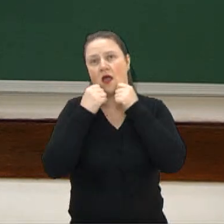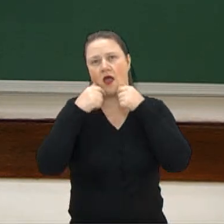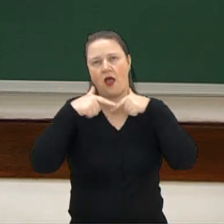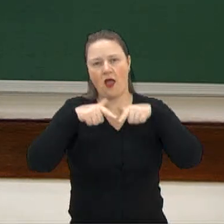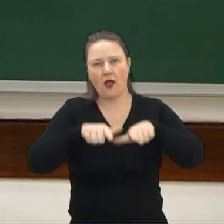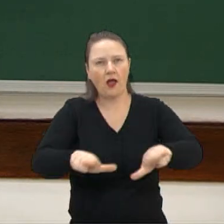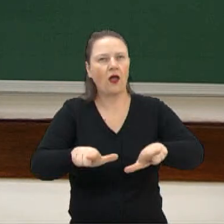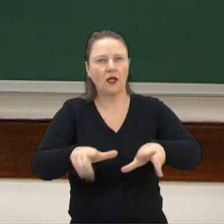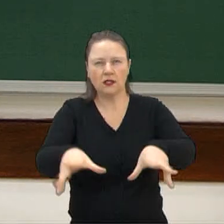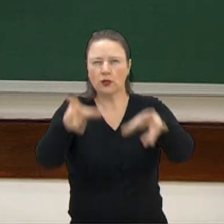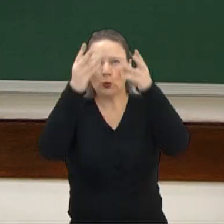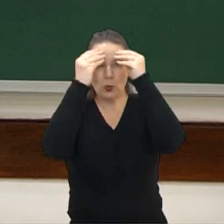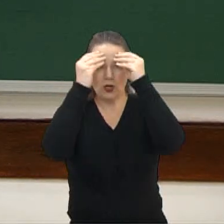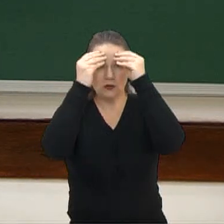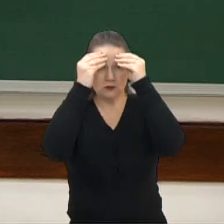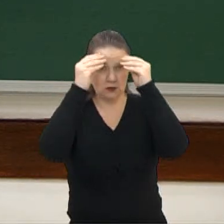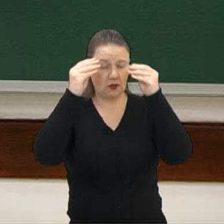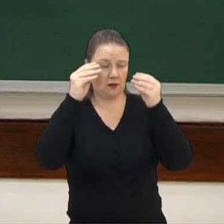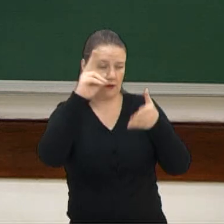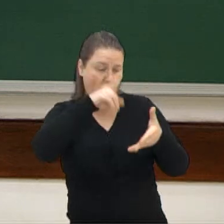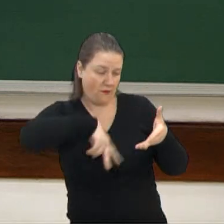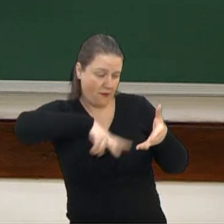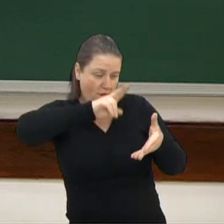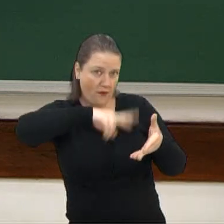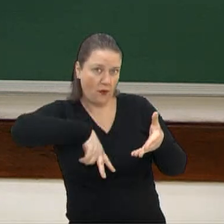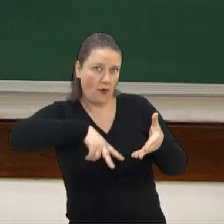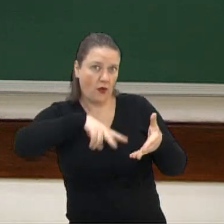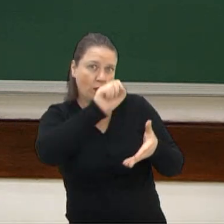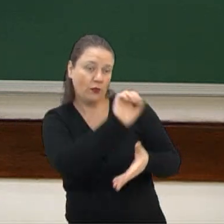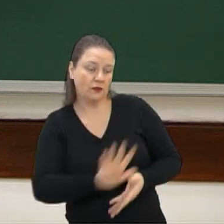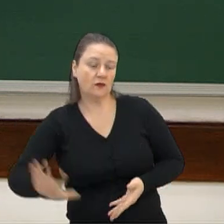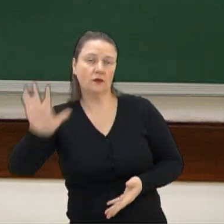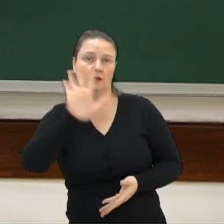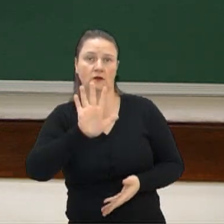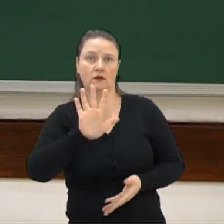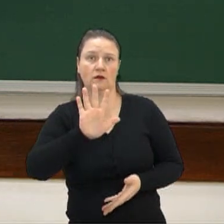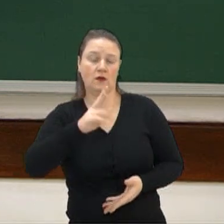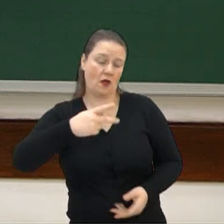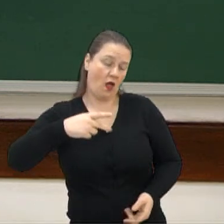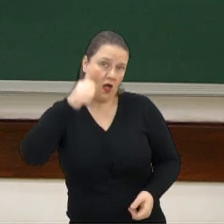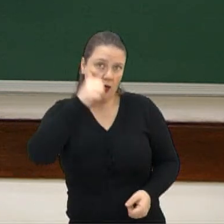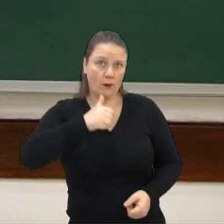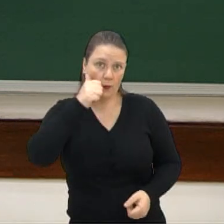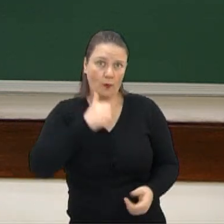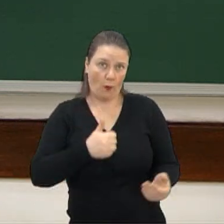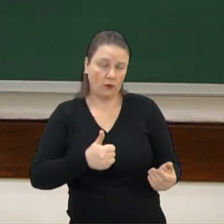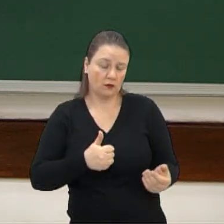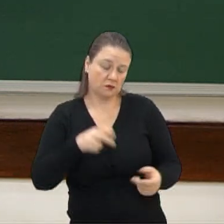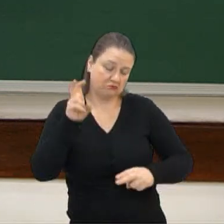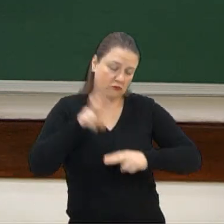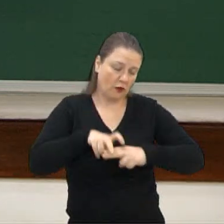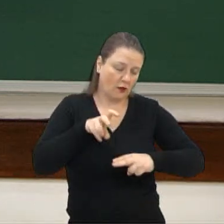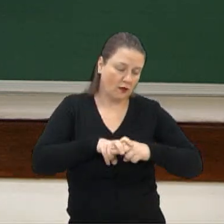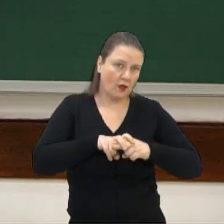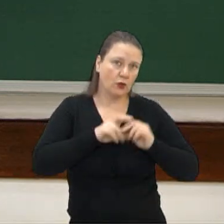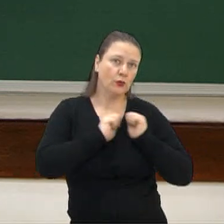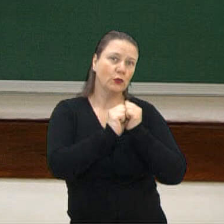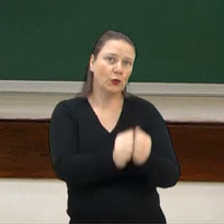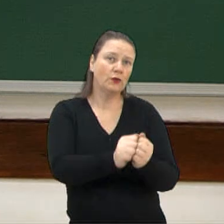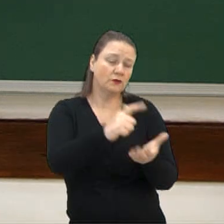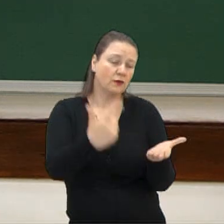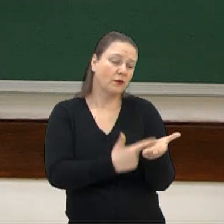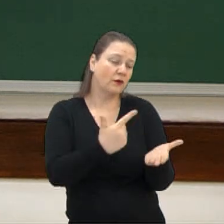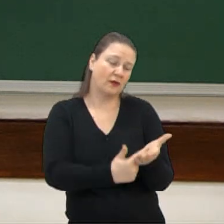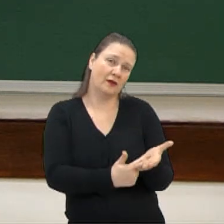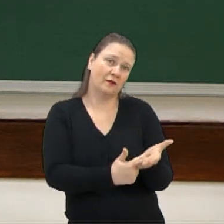não verbal? Ao que tudo indica, ela está somente com o livro. Então, isso que ela está dizendo.